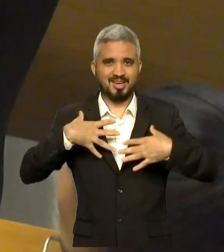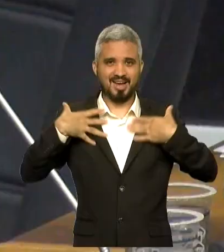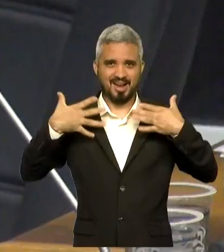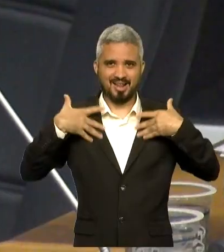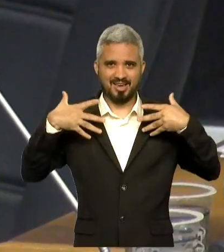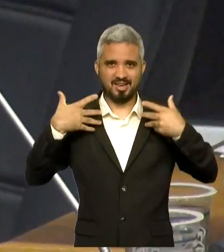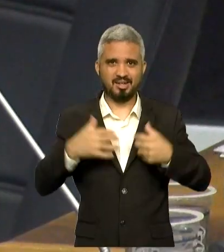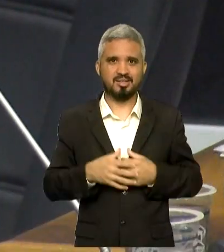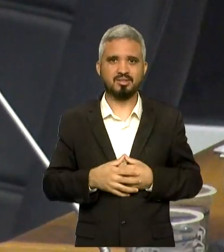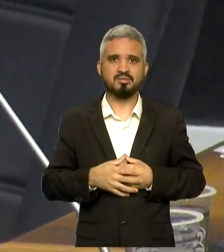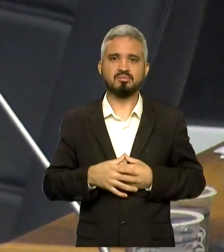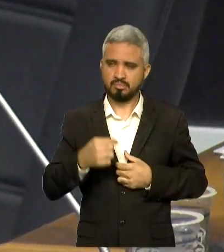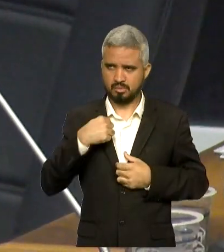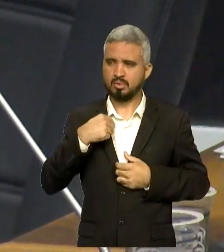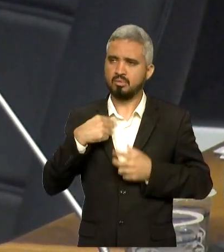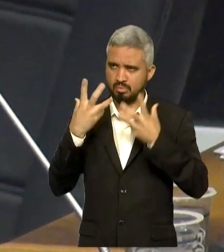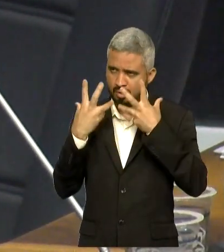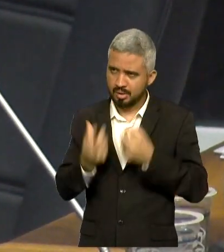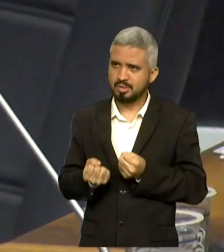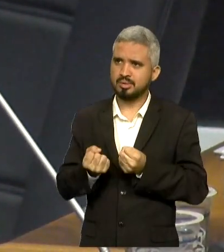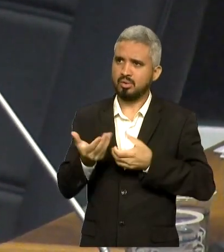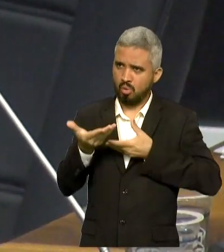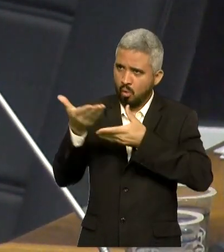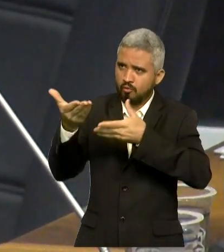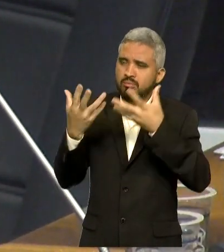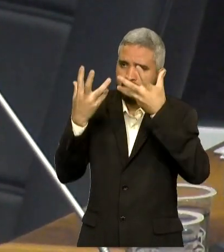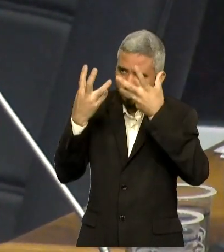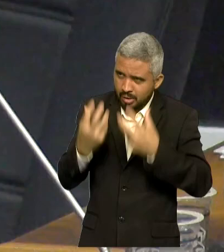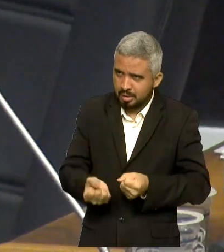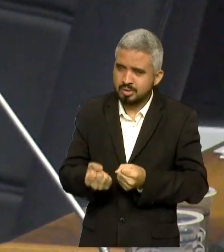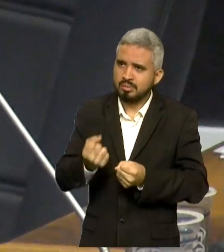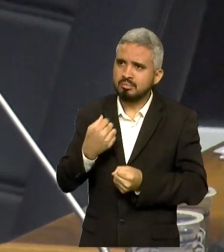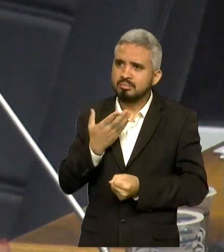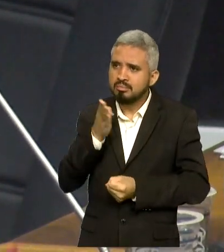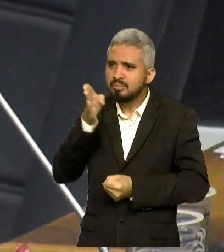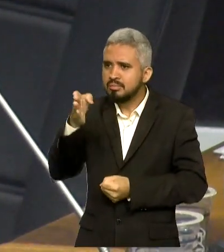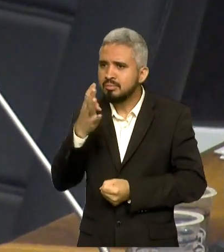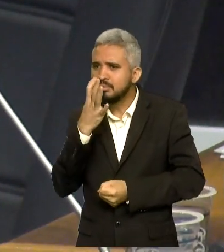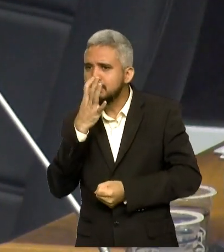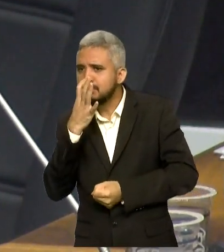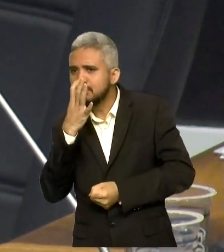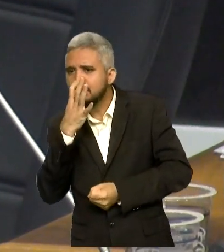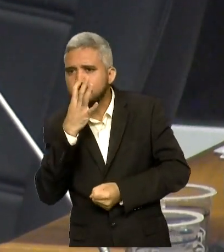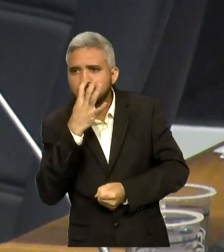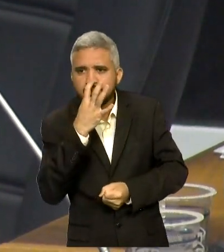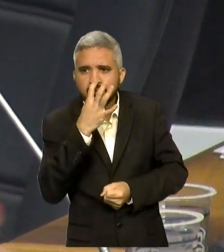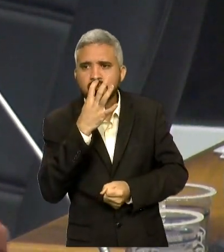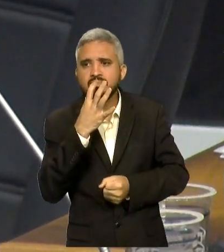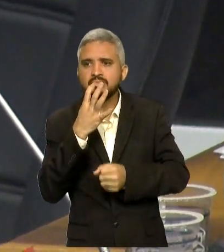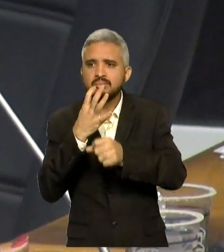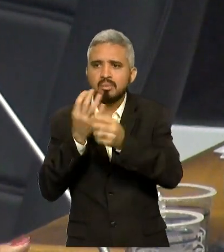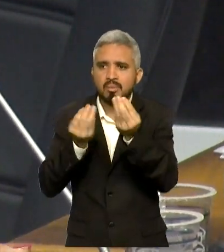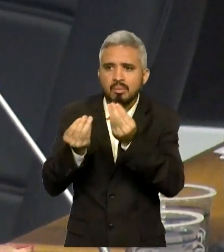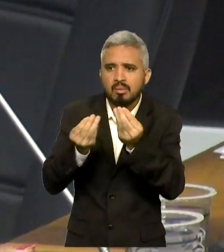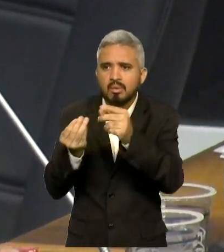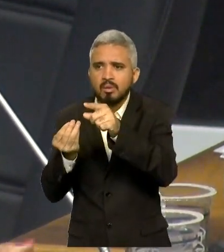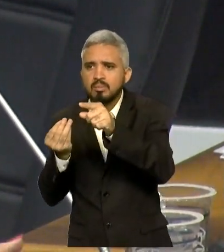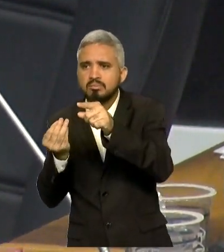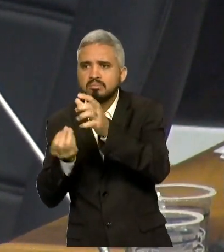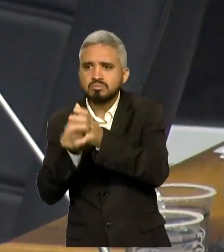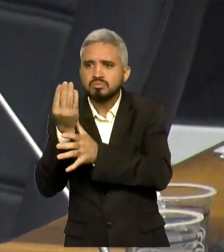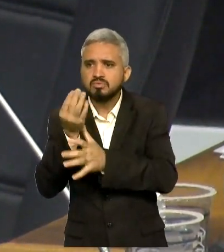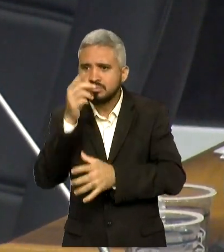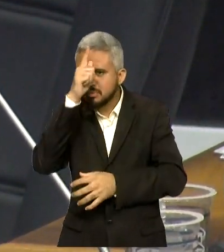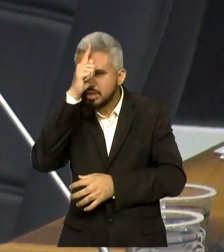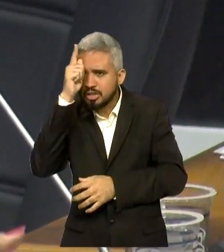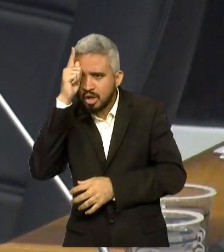de visitar, de levar o serviço, né, levar conhecimento dos demais municípios, esse importante serviço oferecido